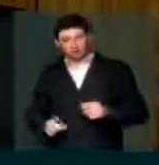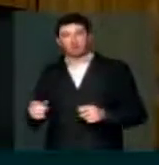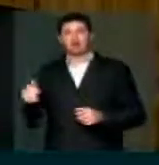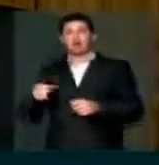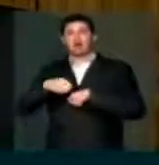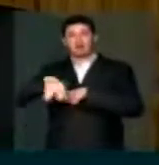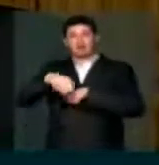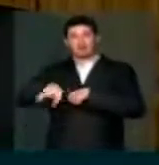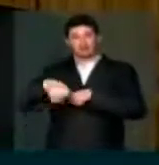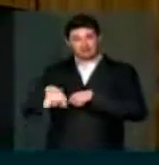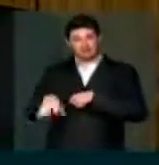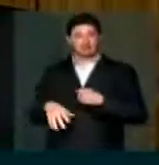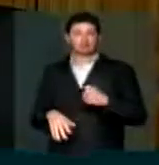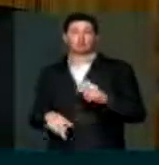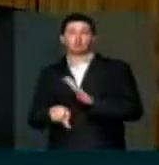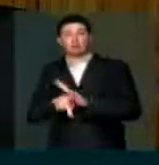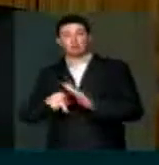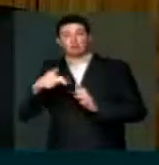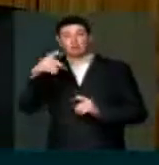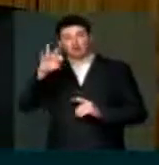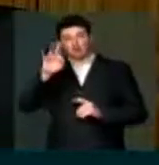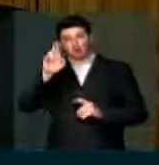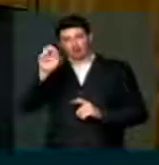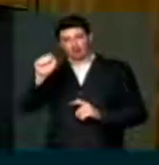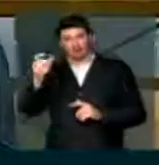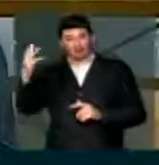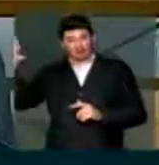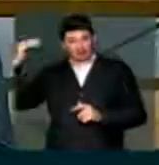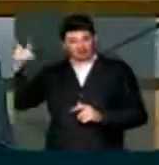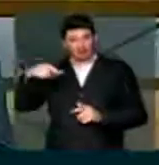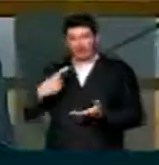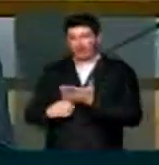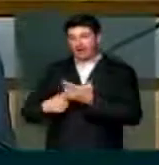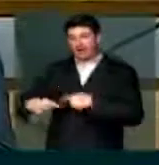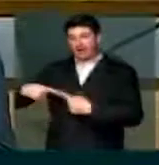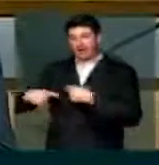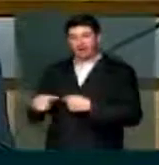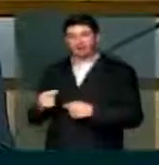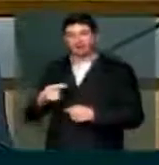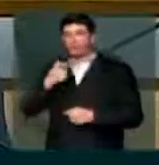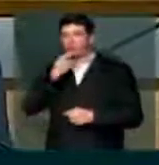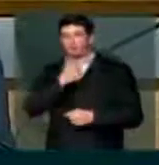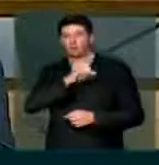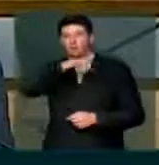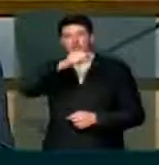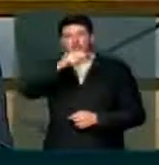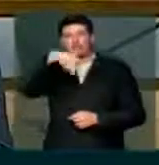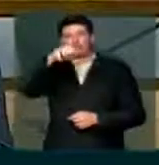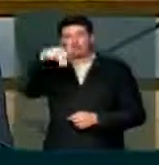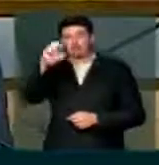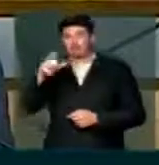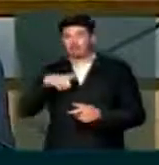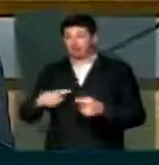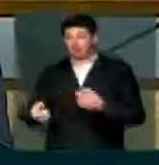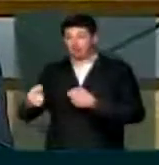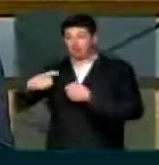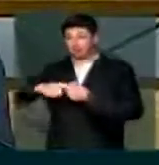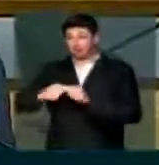abastecimento pelo senhor Janene, que pilotava naquela época um esquema de corrupção ligado ao Mensalão,